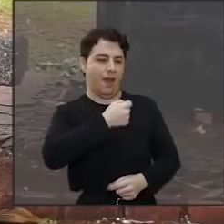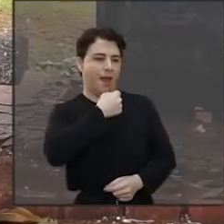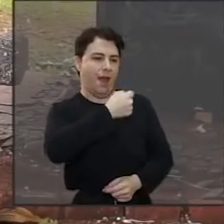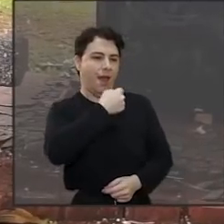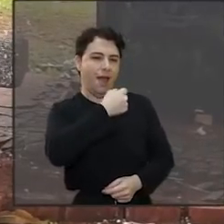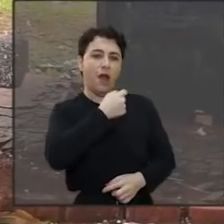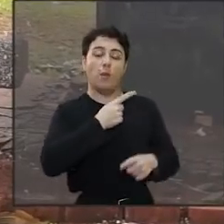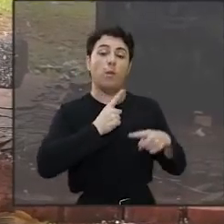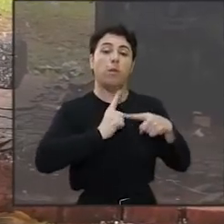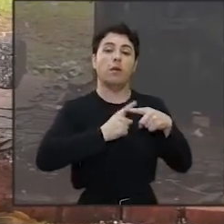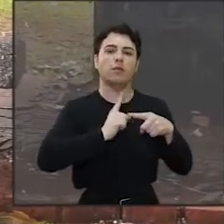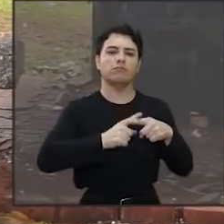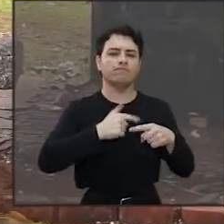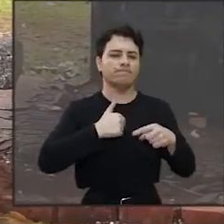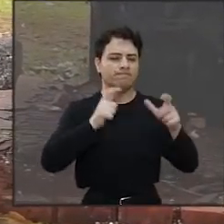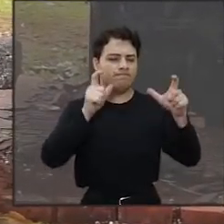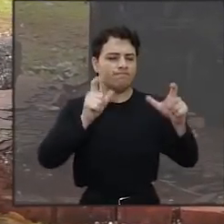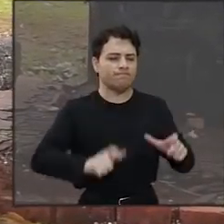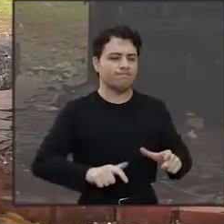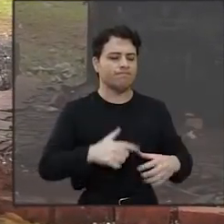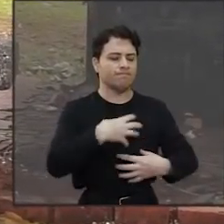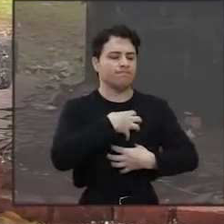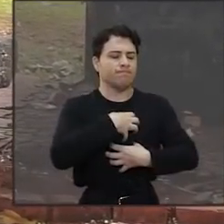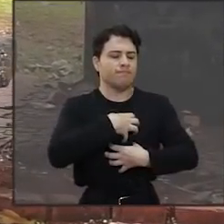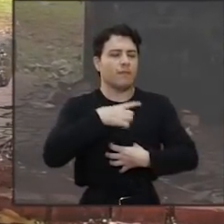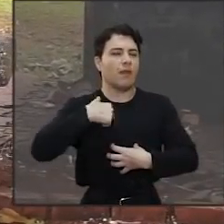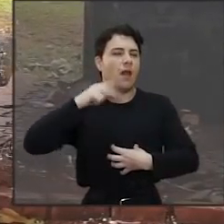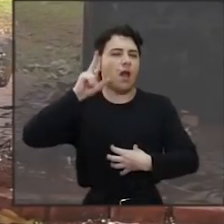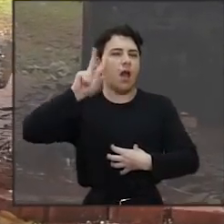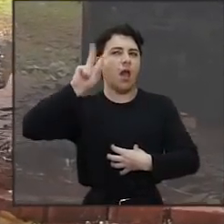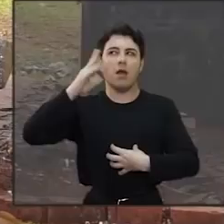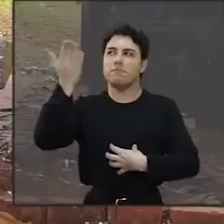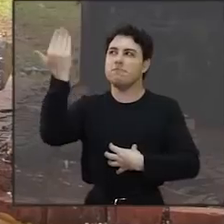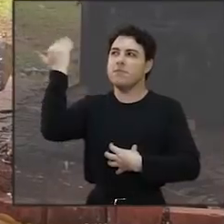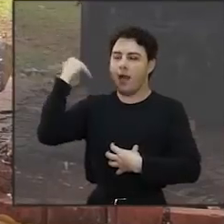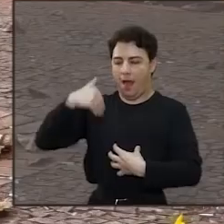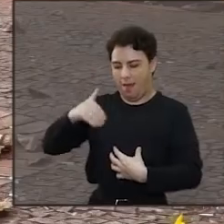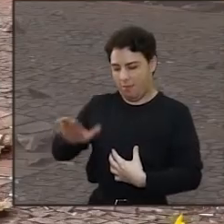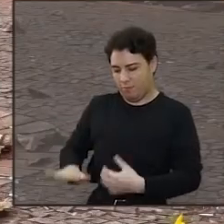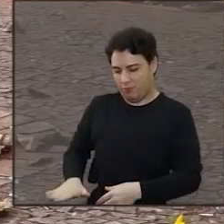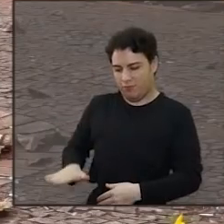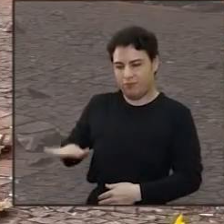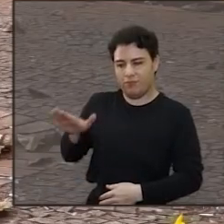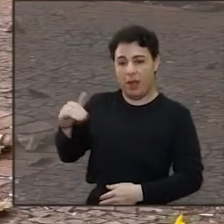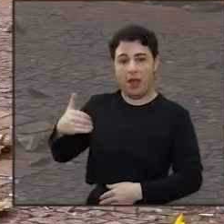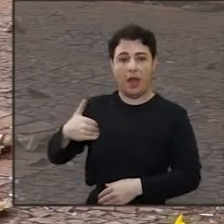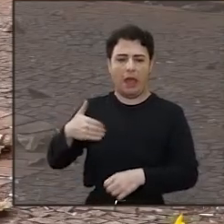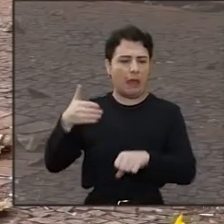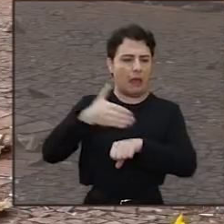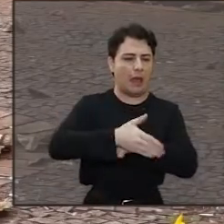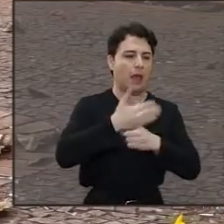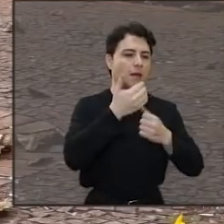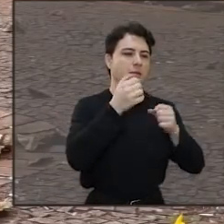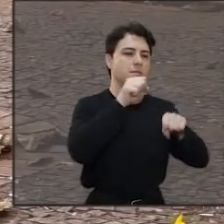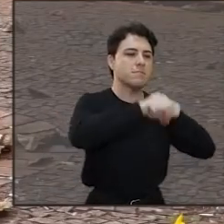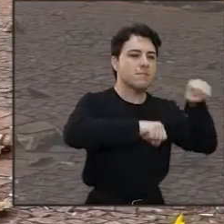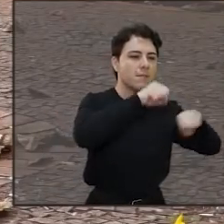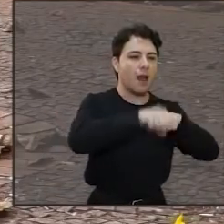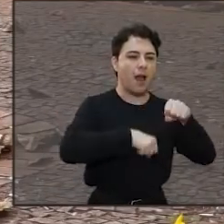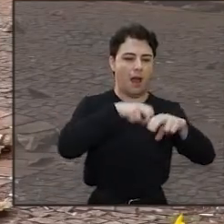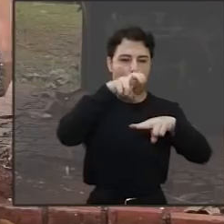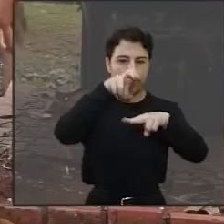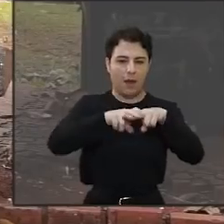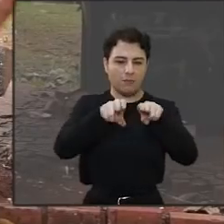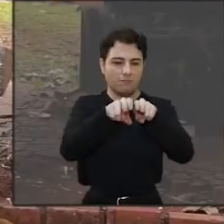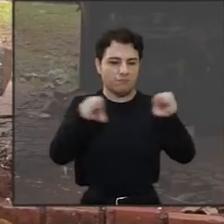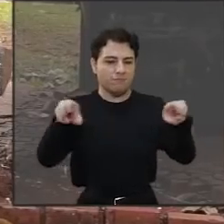para essa entrevista porque, além de ter um valor muito importante na minha infância, porque eu sou daqui do bairro, eu vim aqui andar de bicicleta,